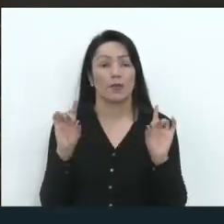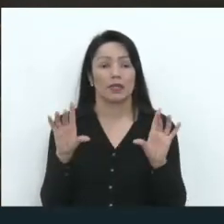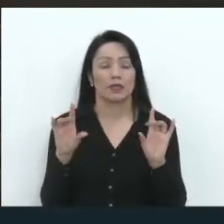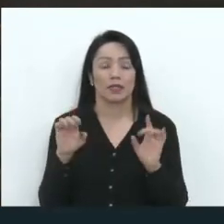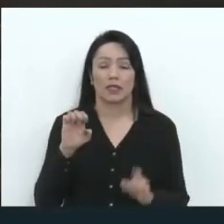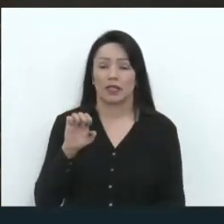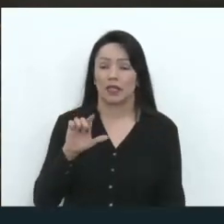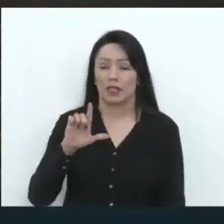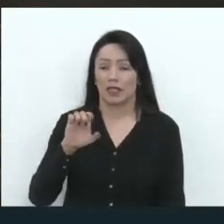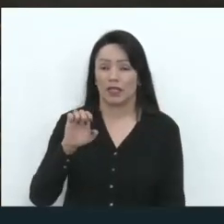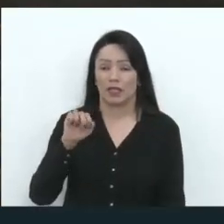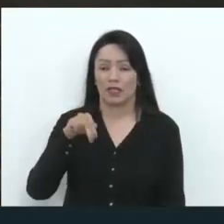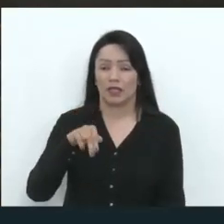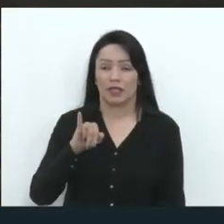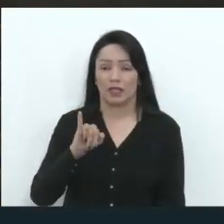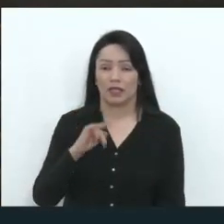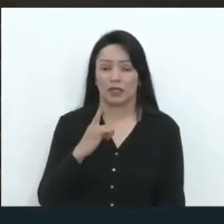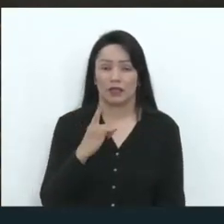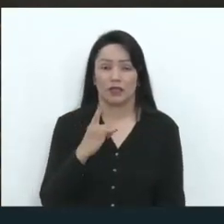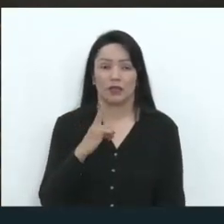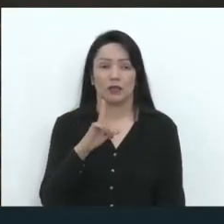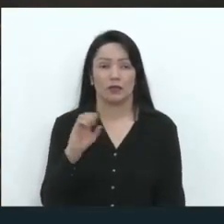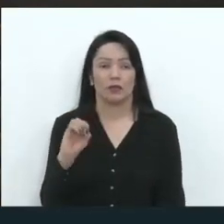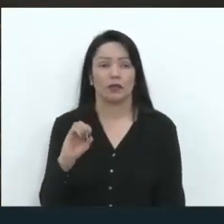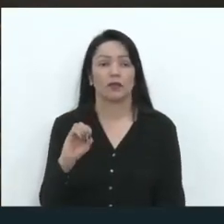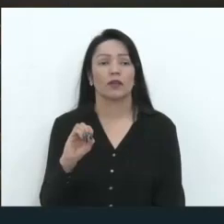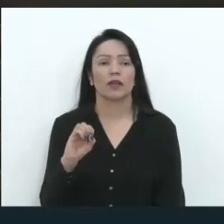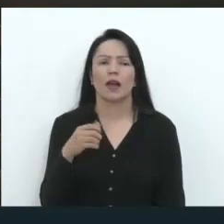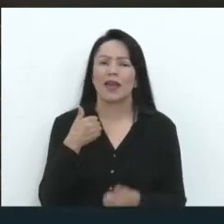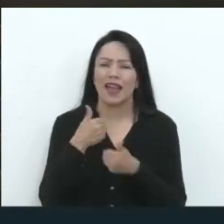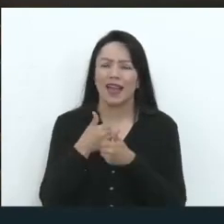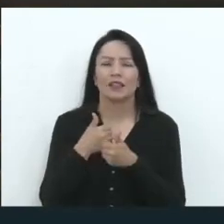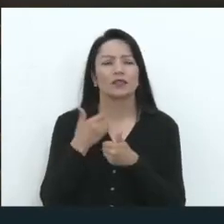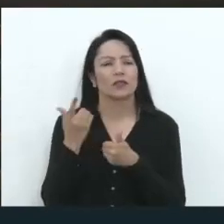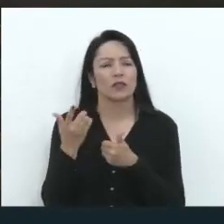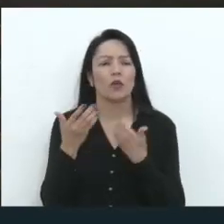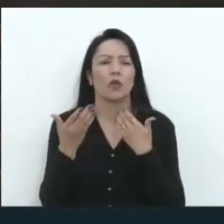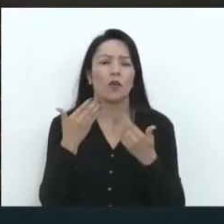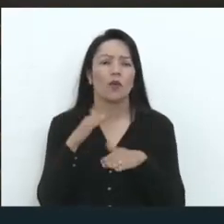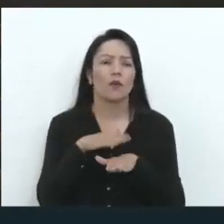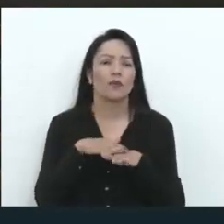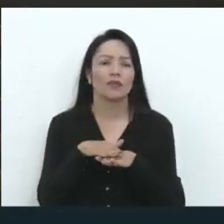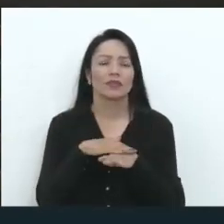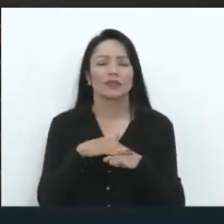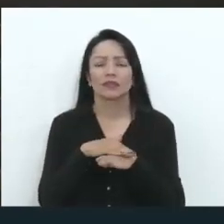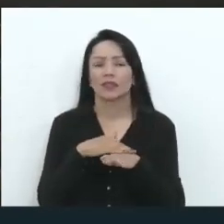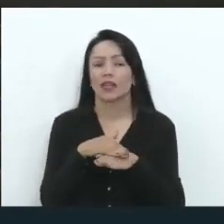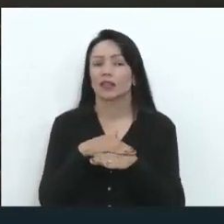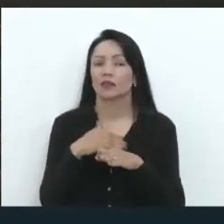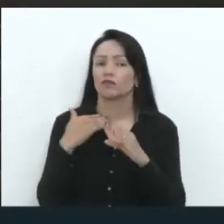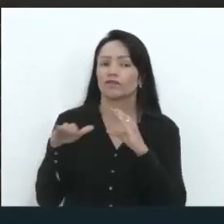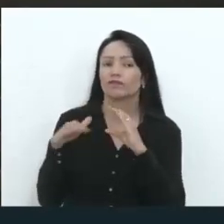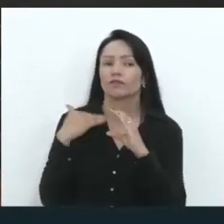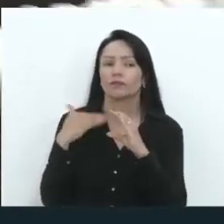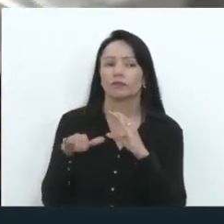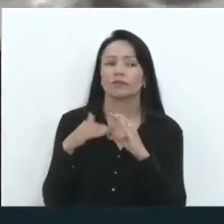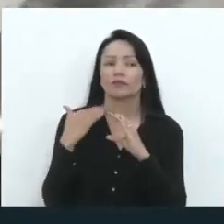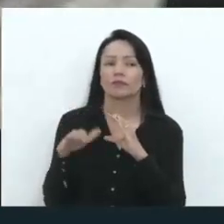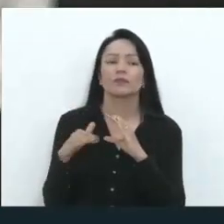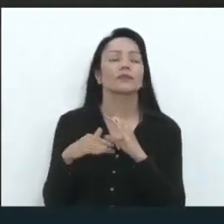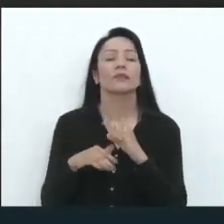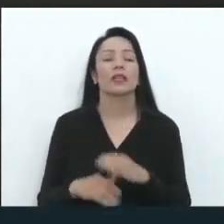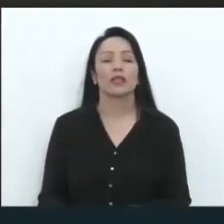que era muito próximo do Notaro, sempre se conversavam, né, Helenildo? Sempre trocando mensagens, falando da política